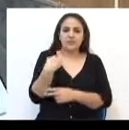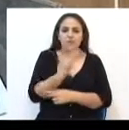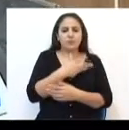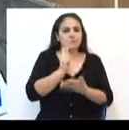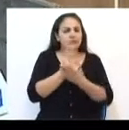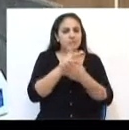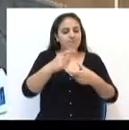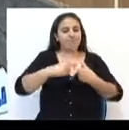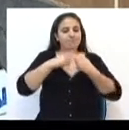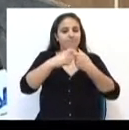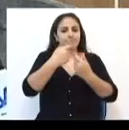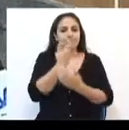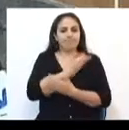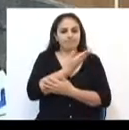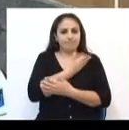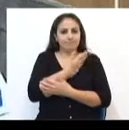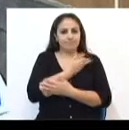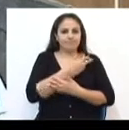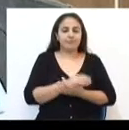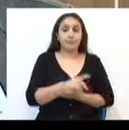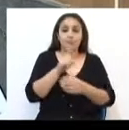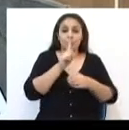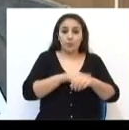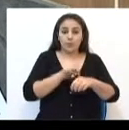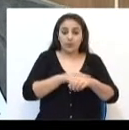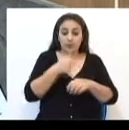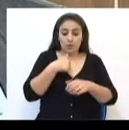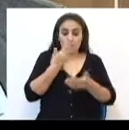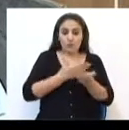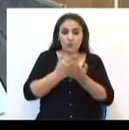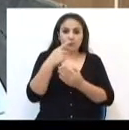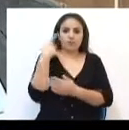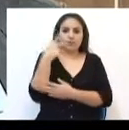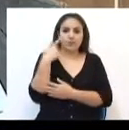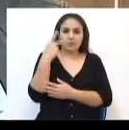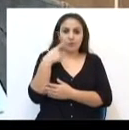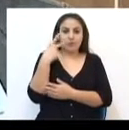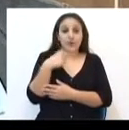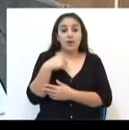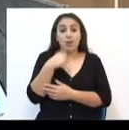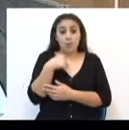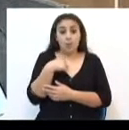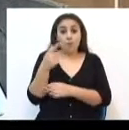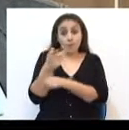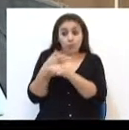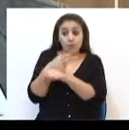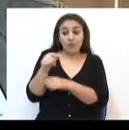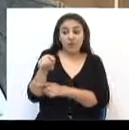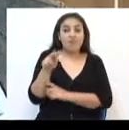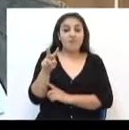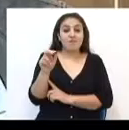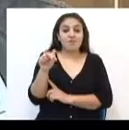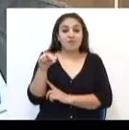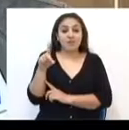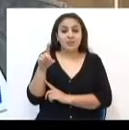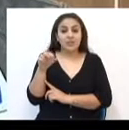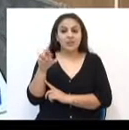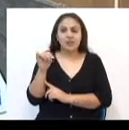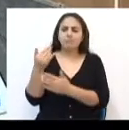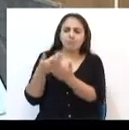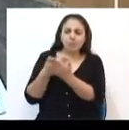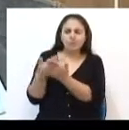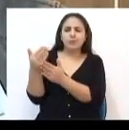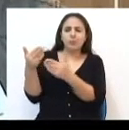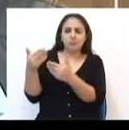um grande parceiro. Então, no momento que eu assumi como vereador, eu busquei o Vanderlei e que começamos